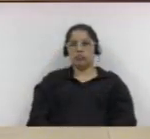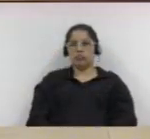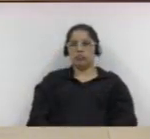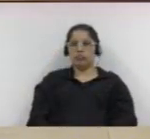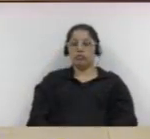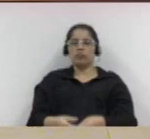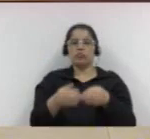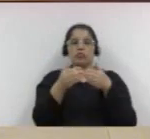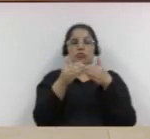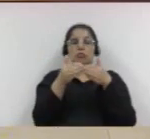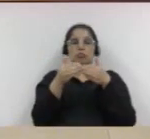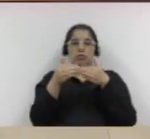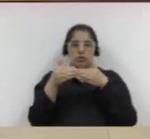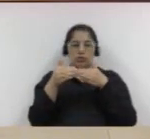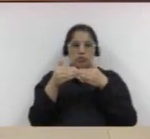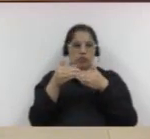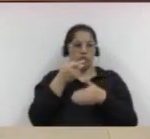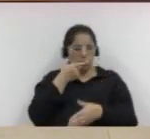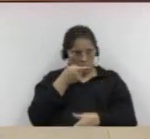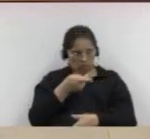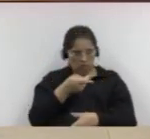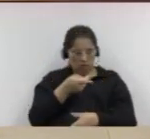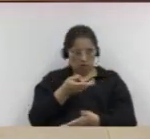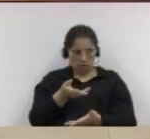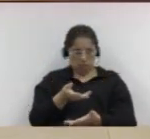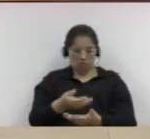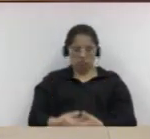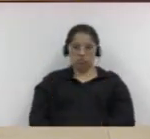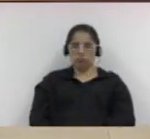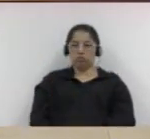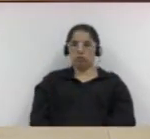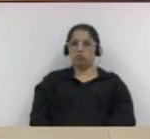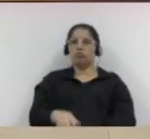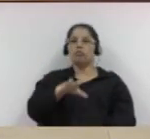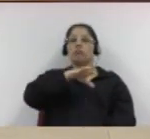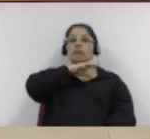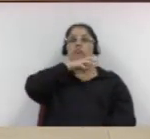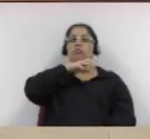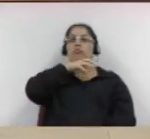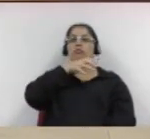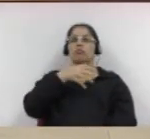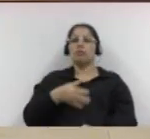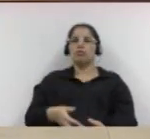Uma questão de ordem. Quer falar? Uma questão de ordem do vereador André Henrique Tigrão.